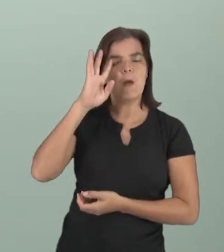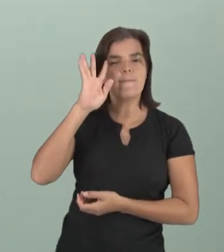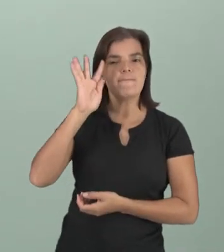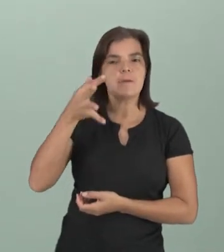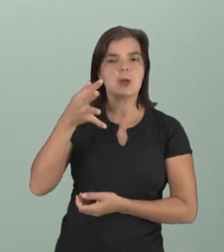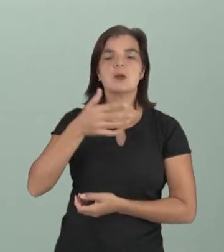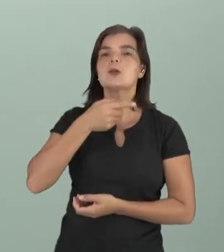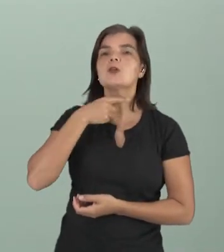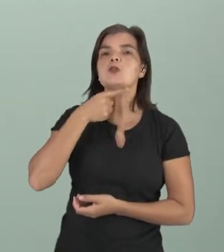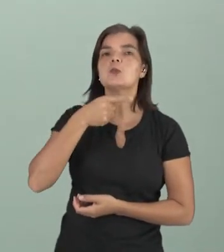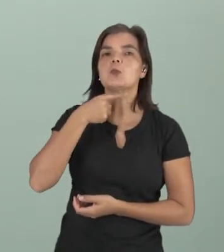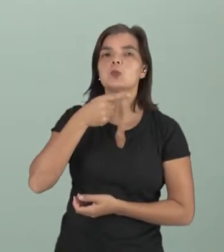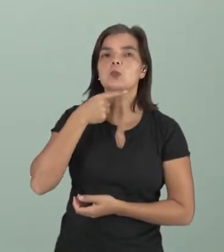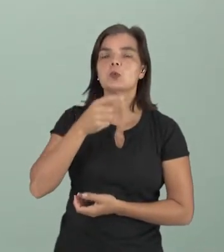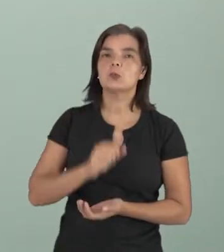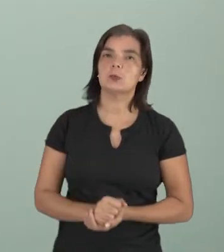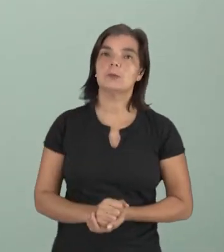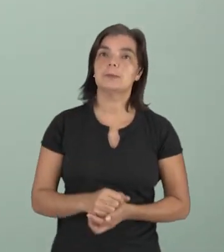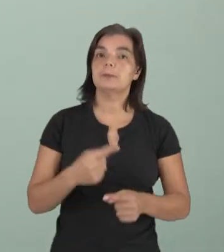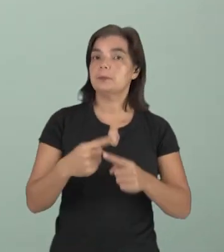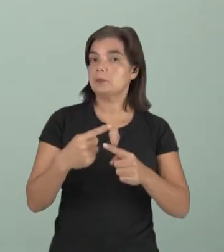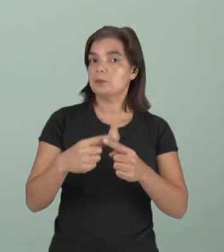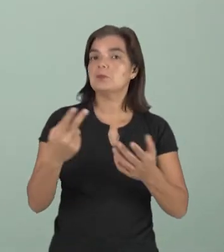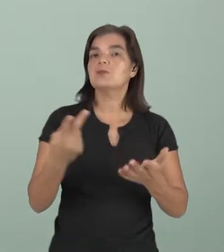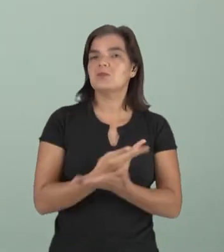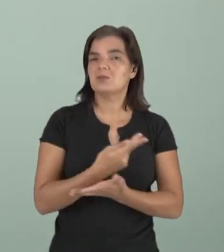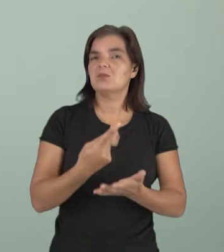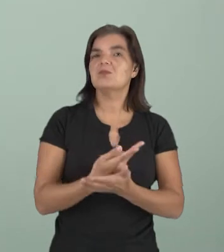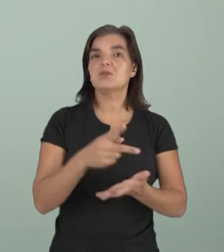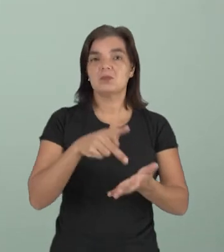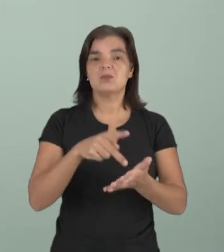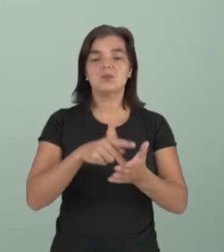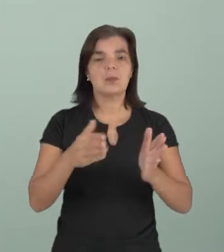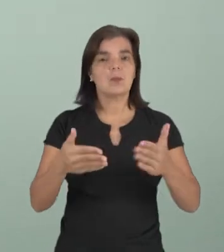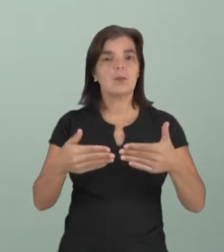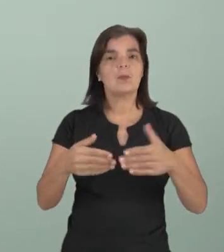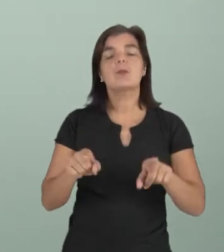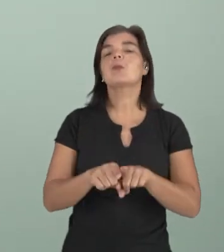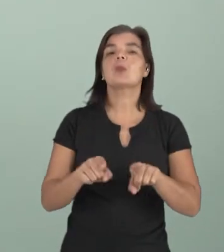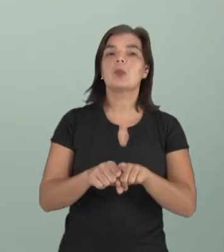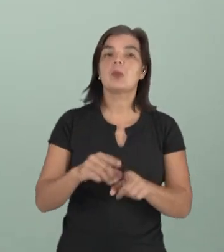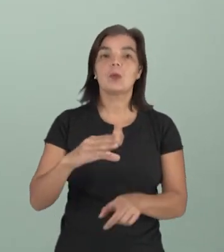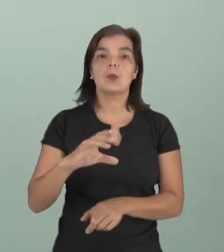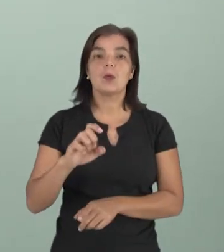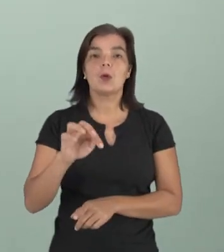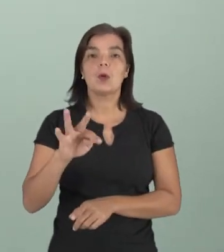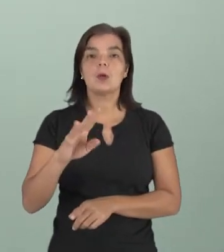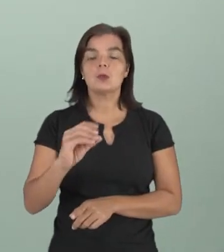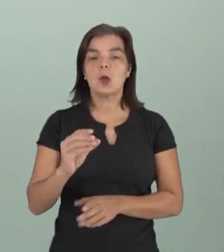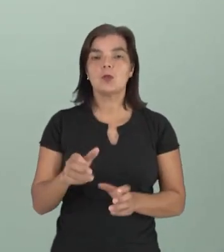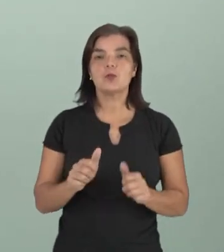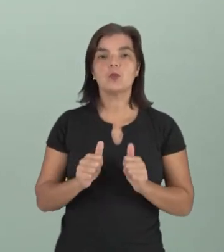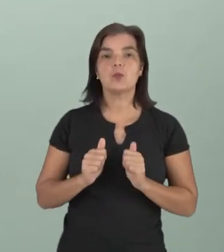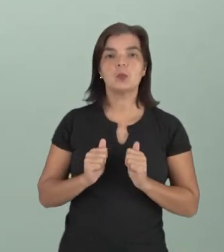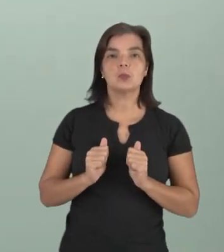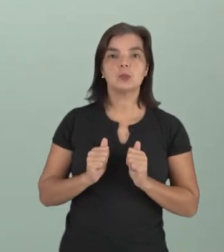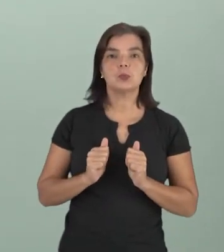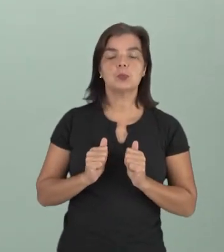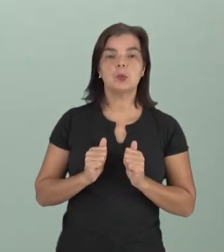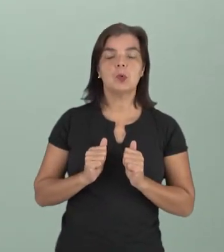dúvida. Porque exatamente para não cair no erro, né, daquela verdade fechada, o cético se abstém,